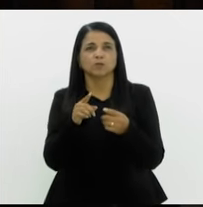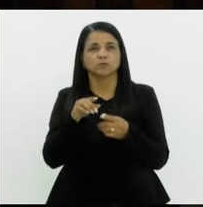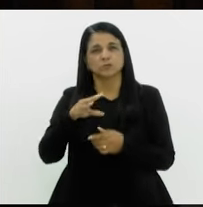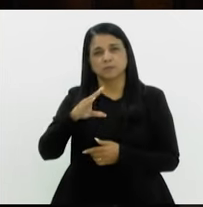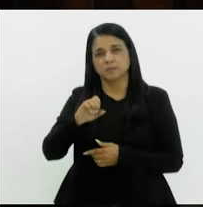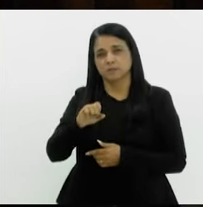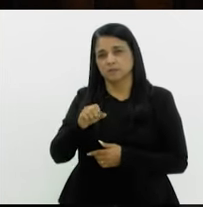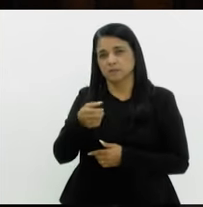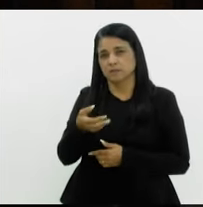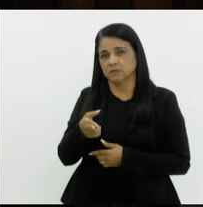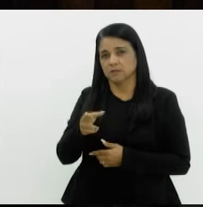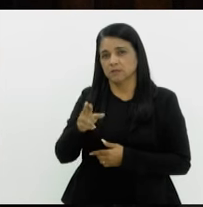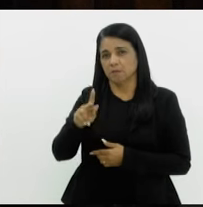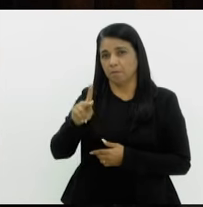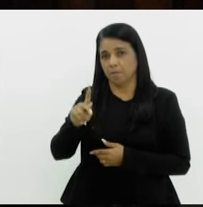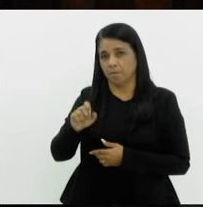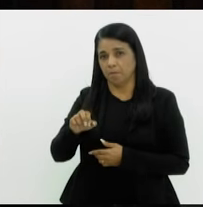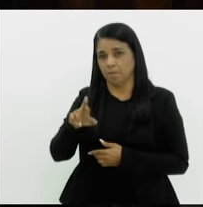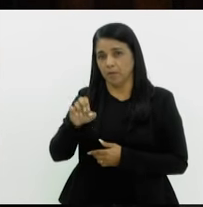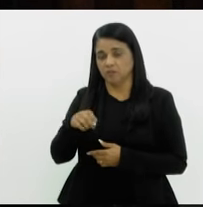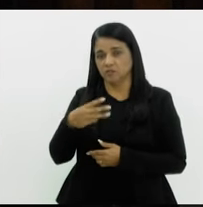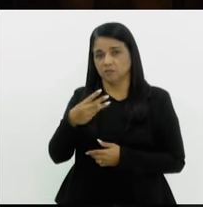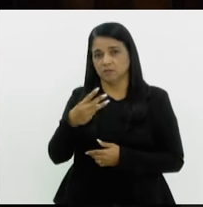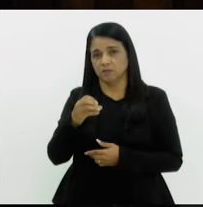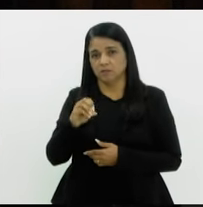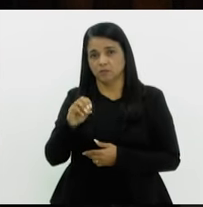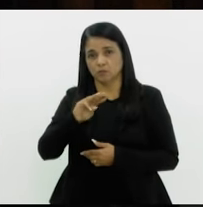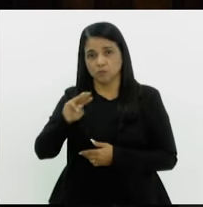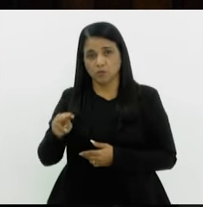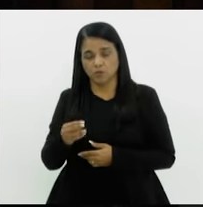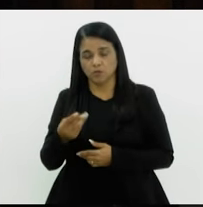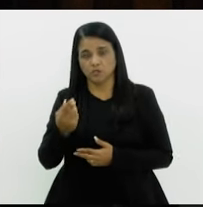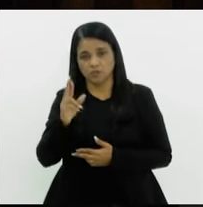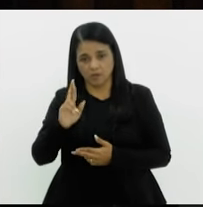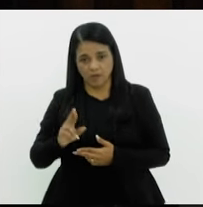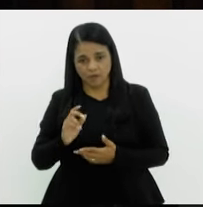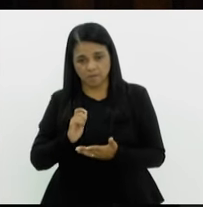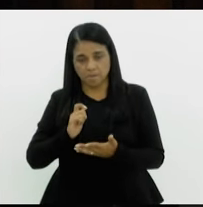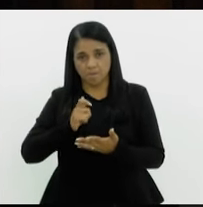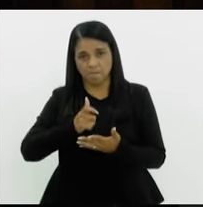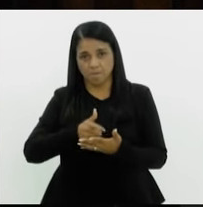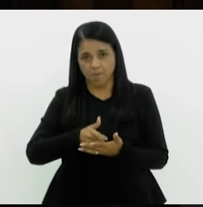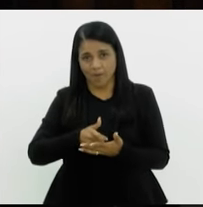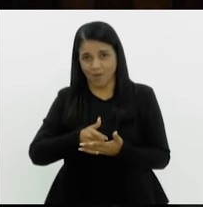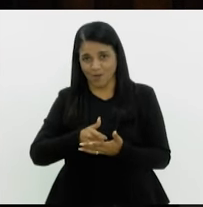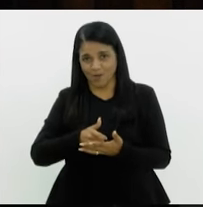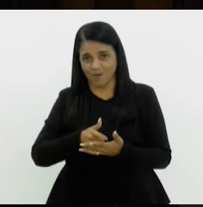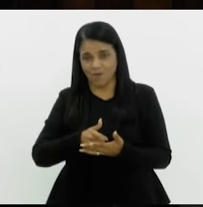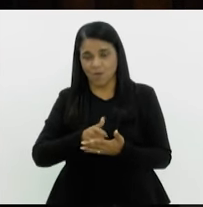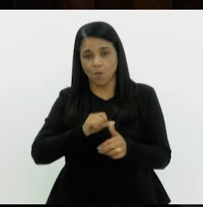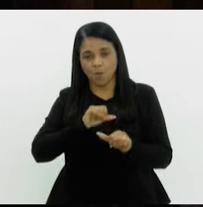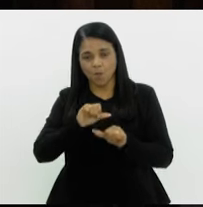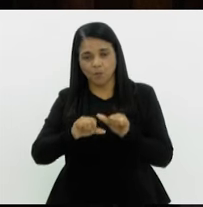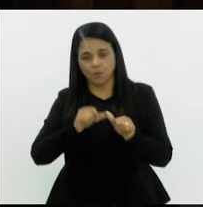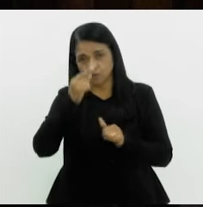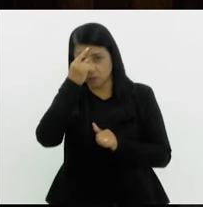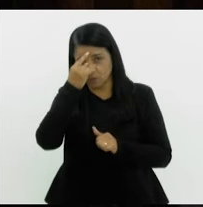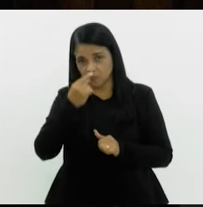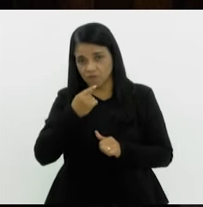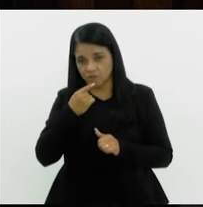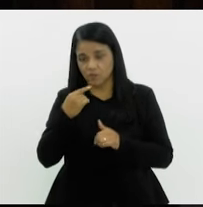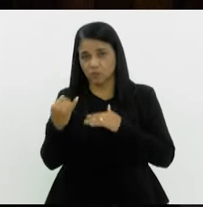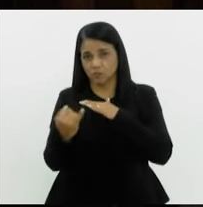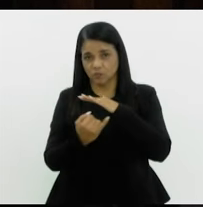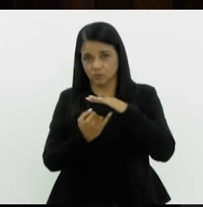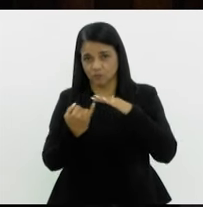de 300 milhões de reais, dinheiro pago na boca do caixa, mudança no perfil de órgão de